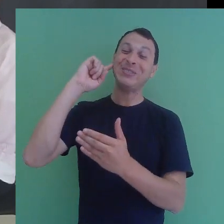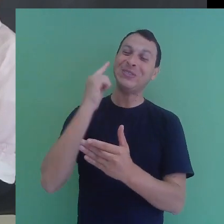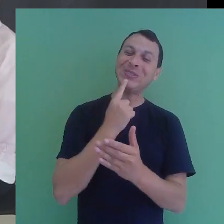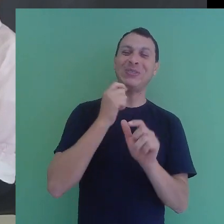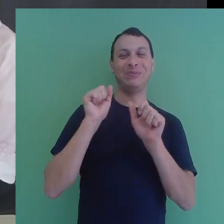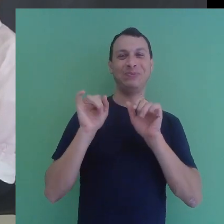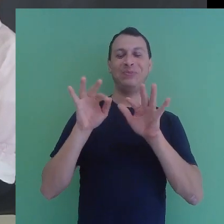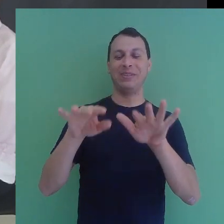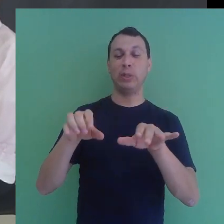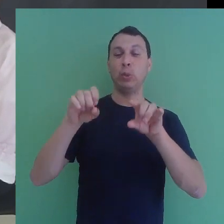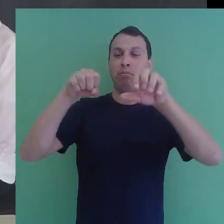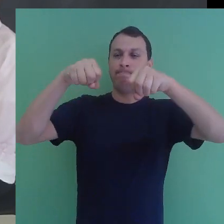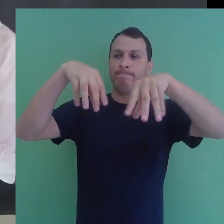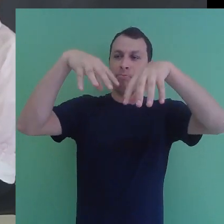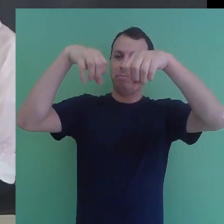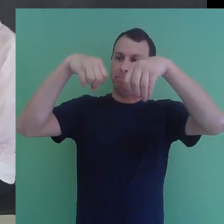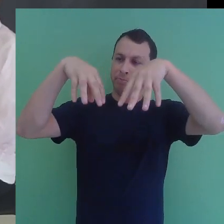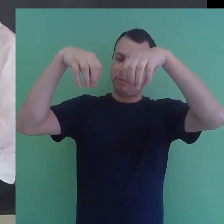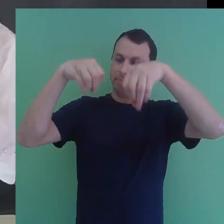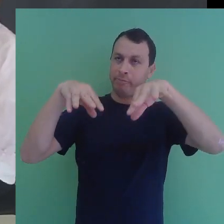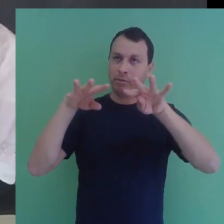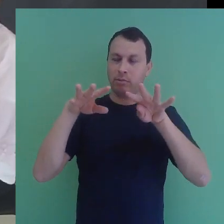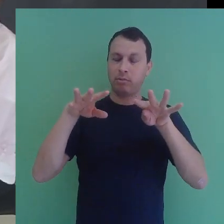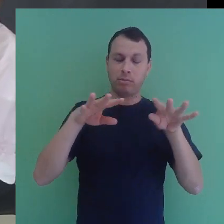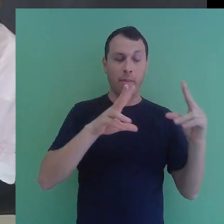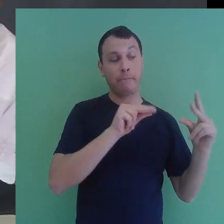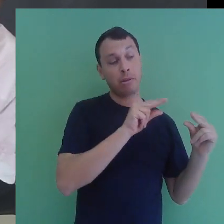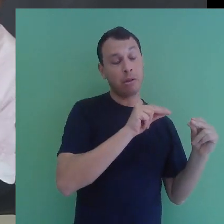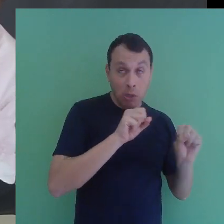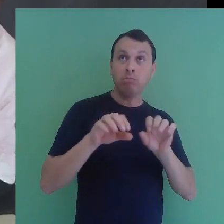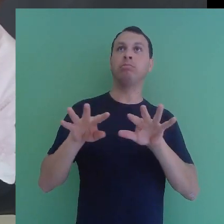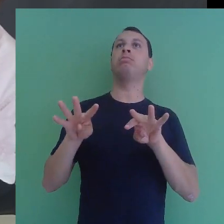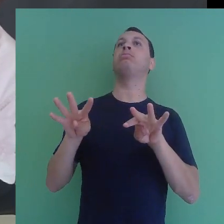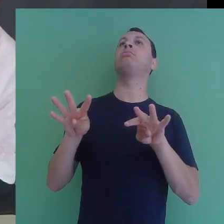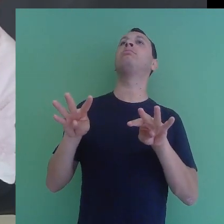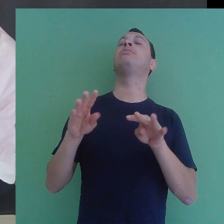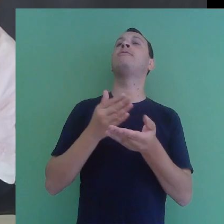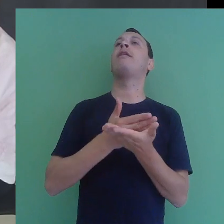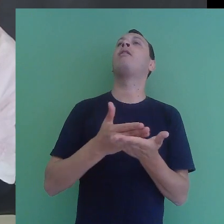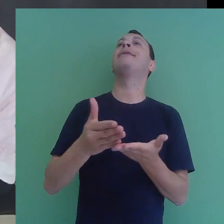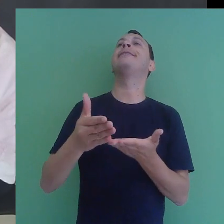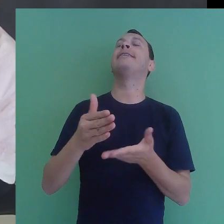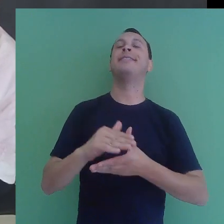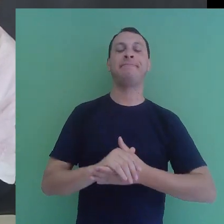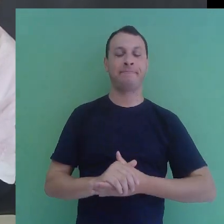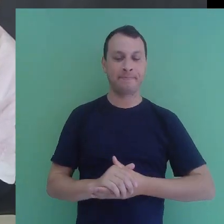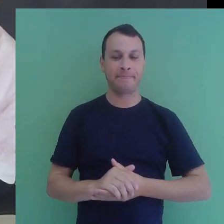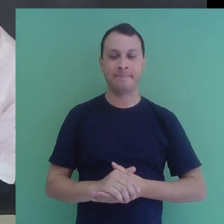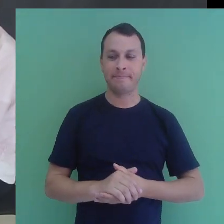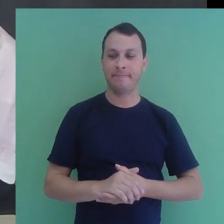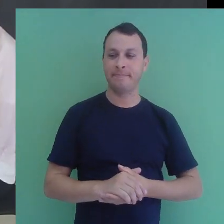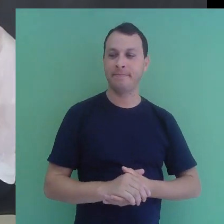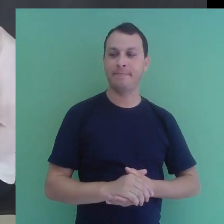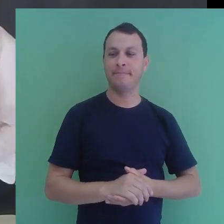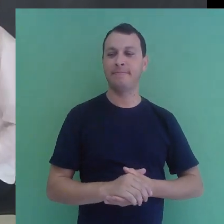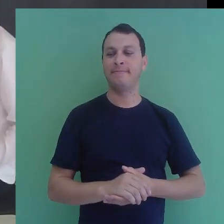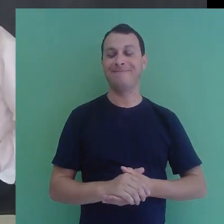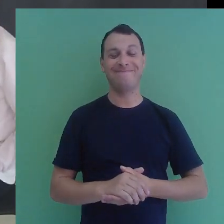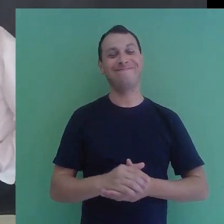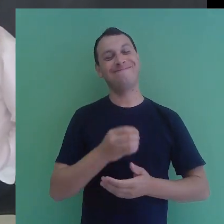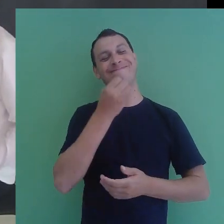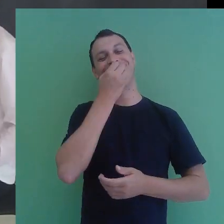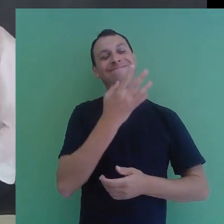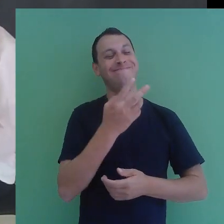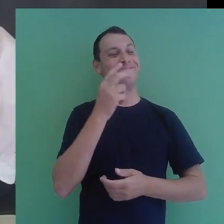Agora, com o apagar e acender das luzes, ele percebe que o início da palestra está breve. Isso faz bastante sentido, inclusive é